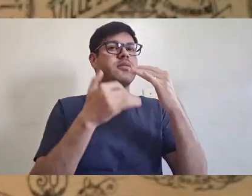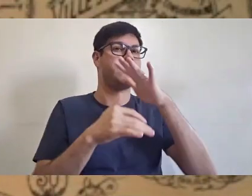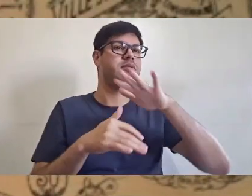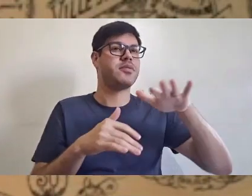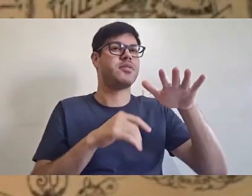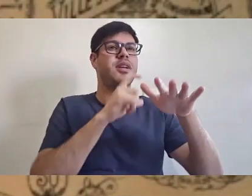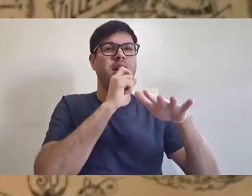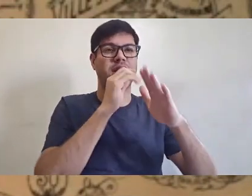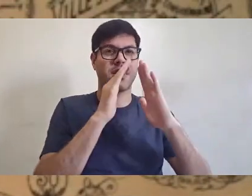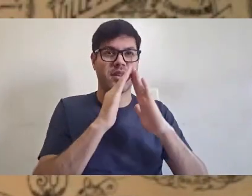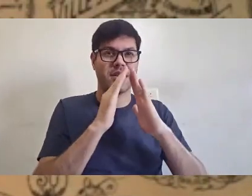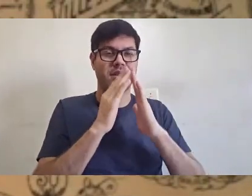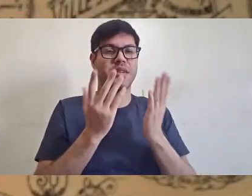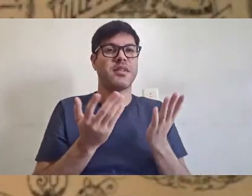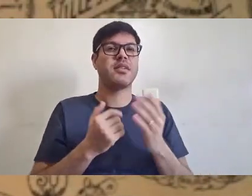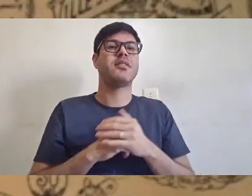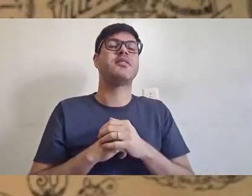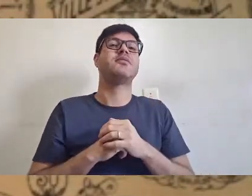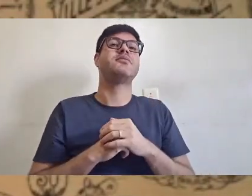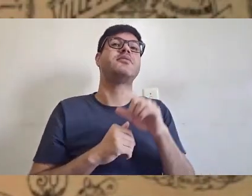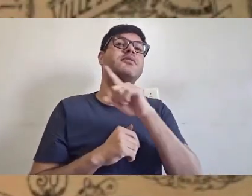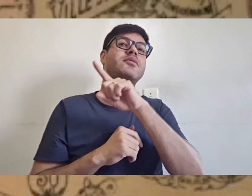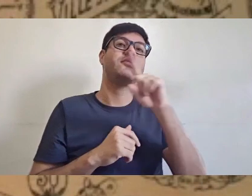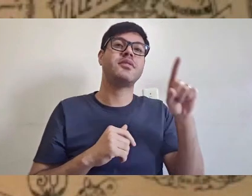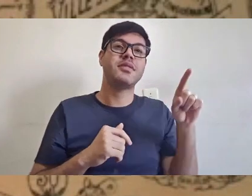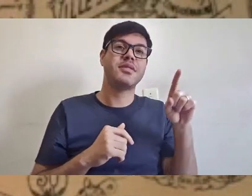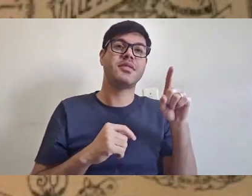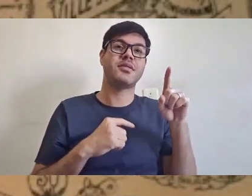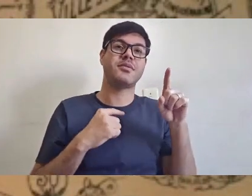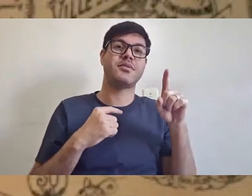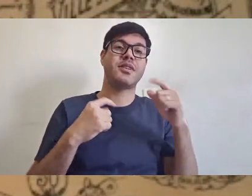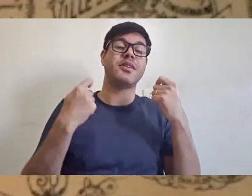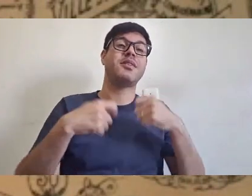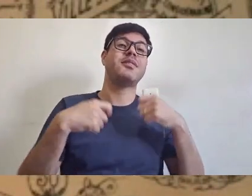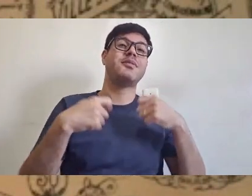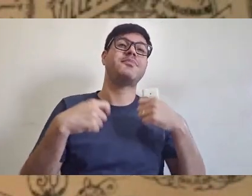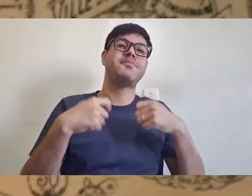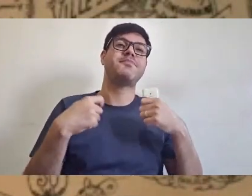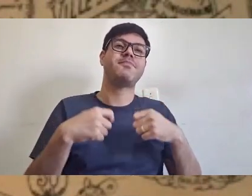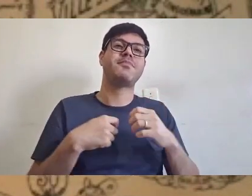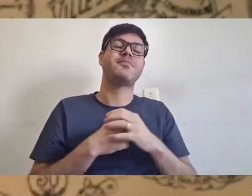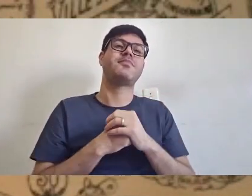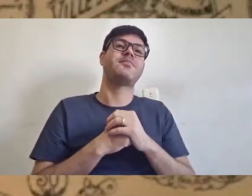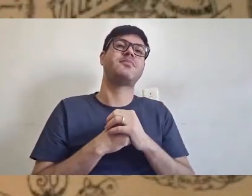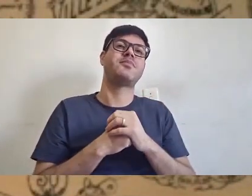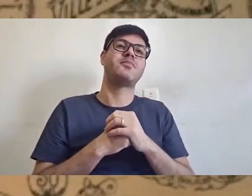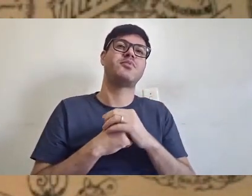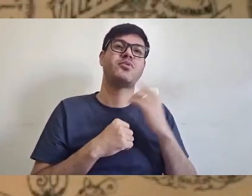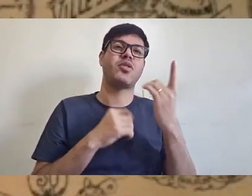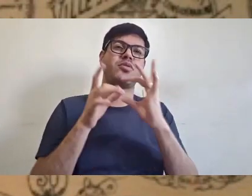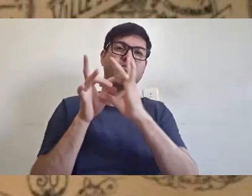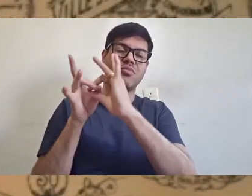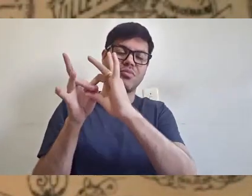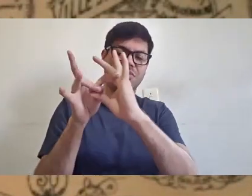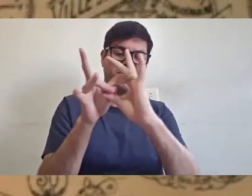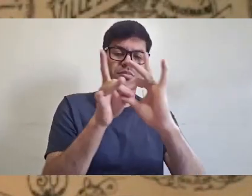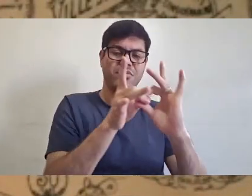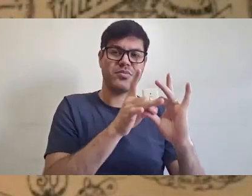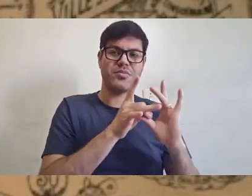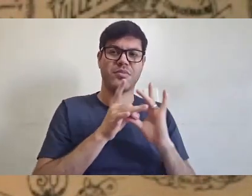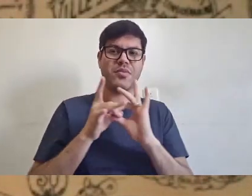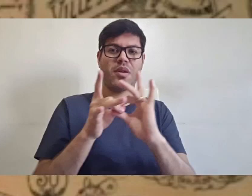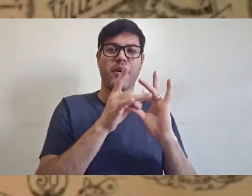E dizer à população de Araras que nós, mais do que nunca, precisamos